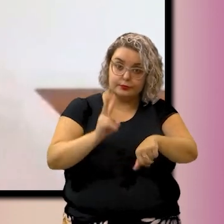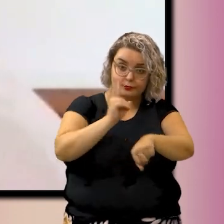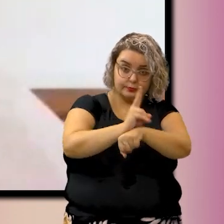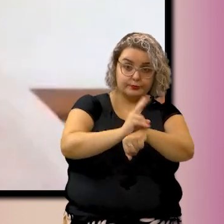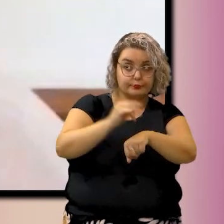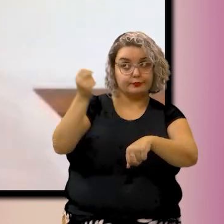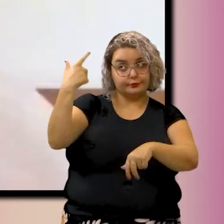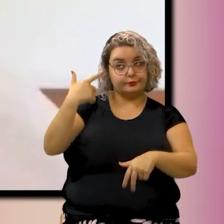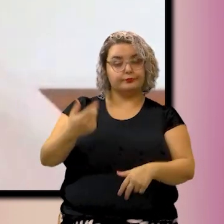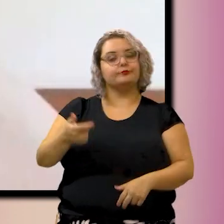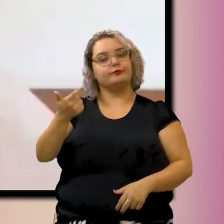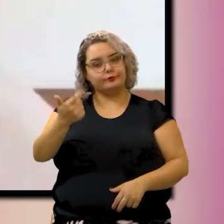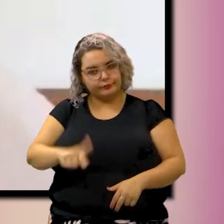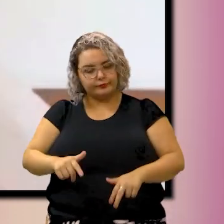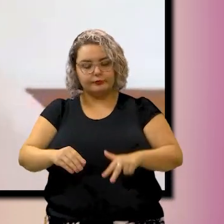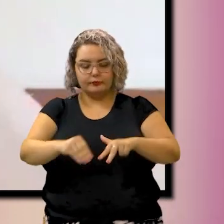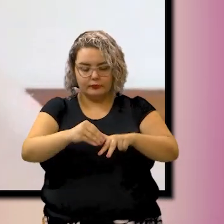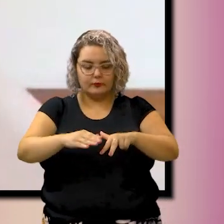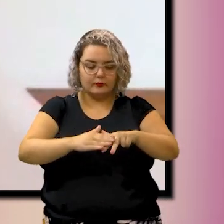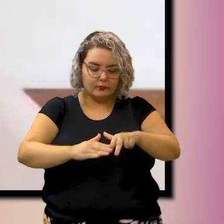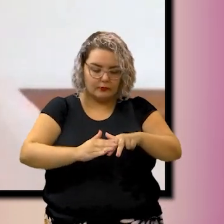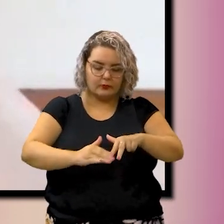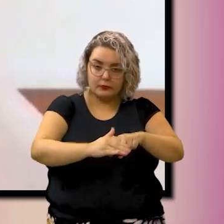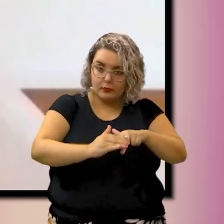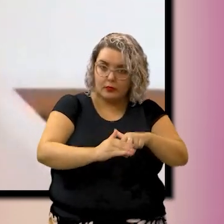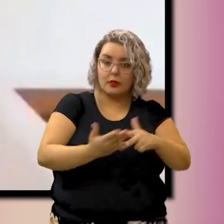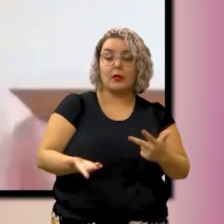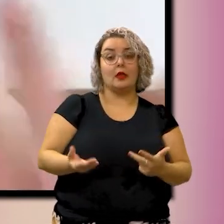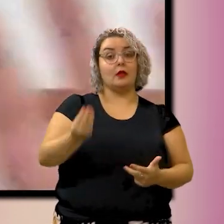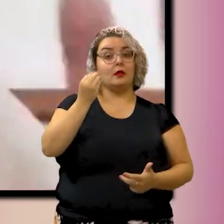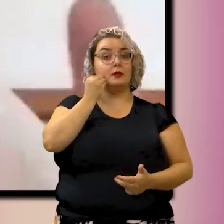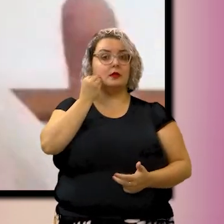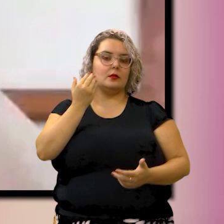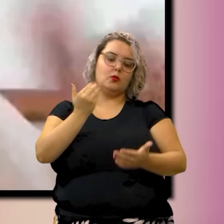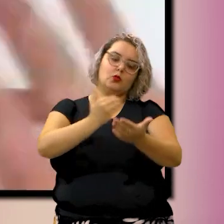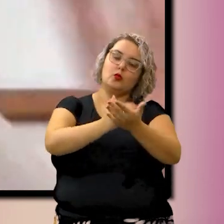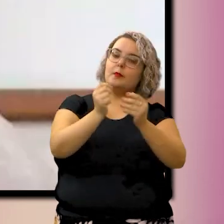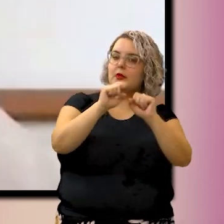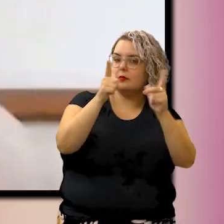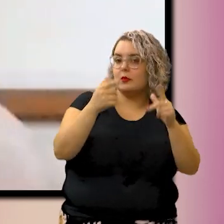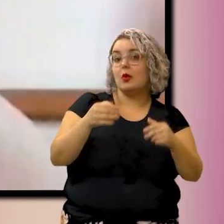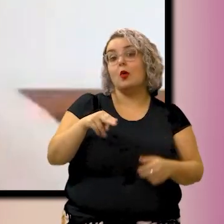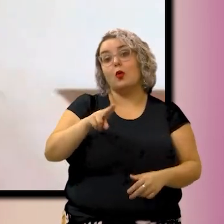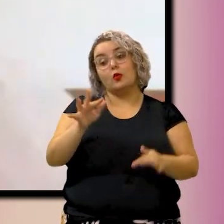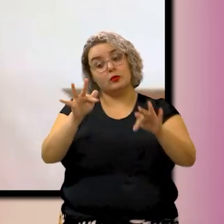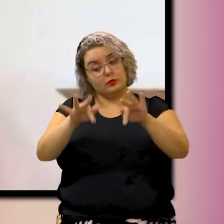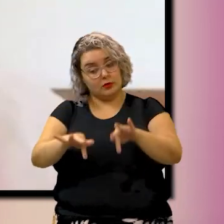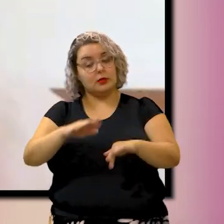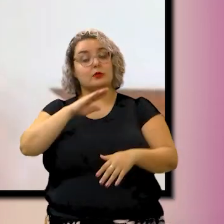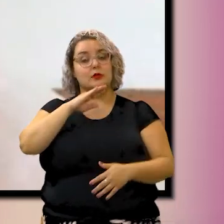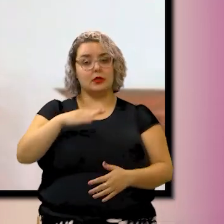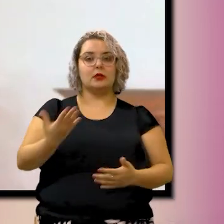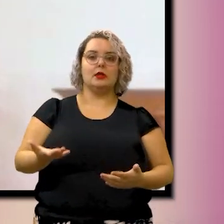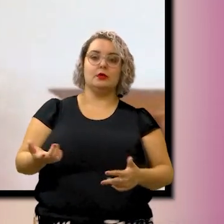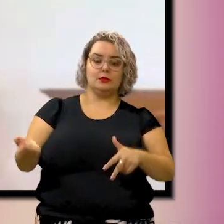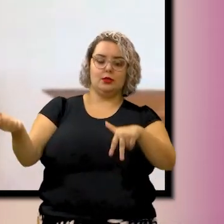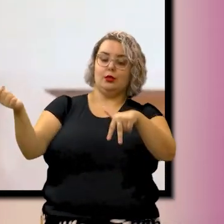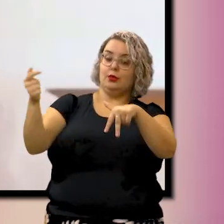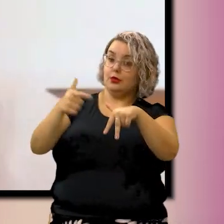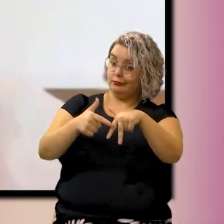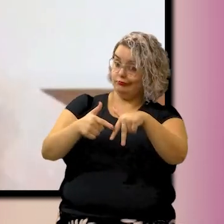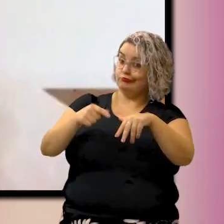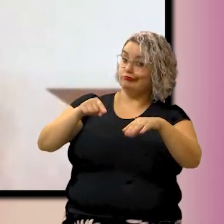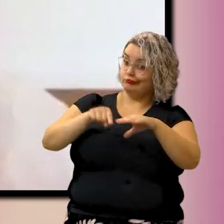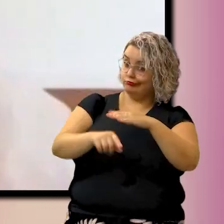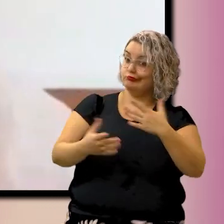com frequência. E se você for se expor ao sol, tenta nos extremos do dia, ali no comecinho da manhã ou mais no final da tarde.